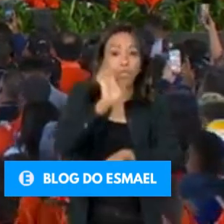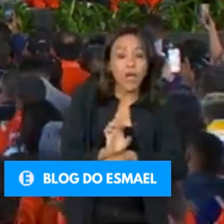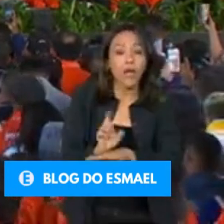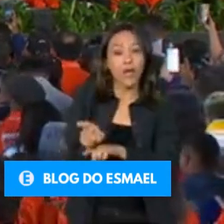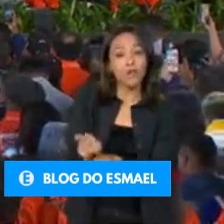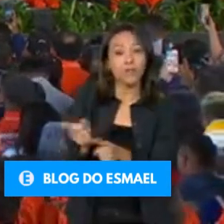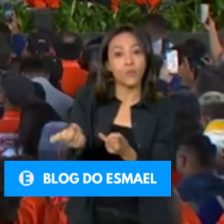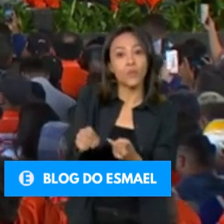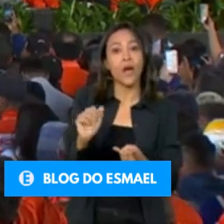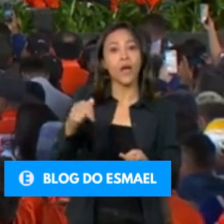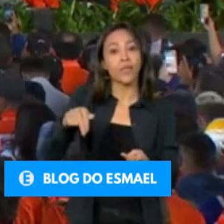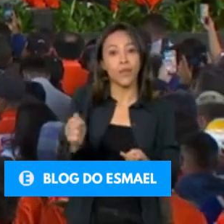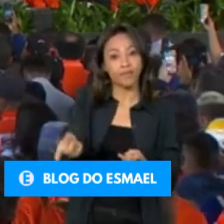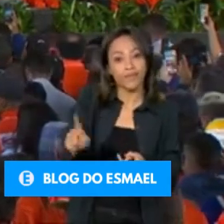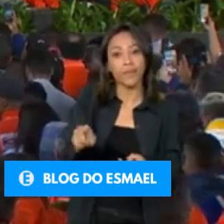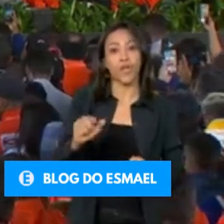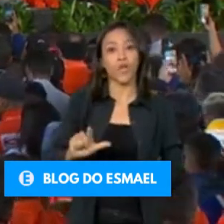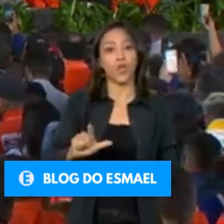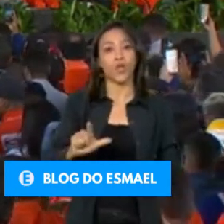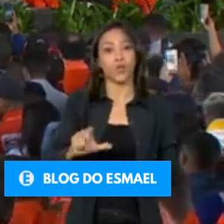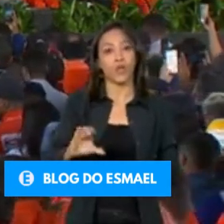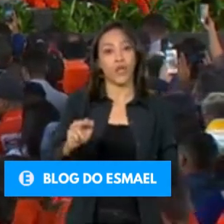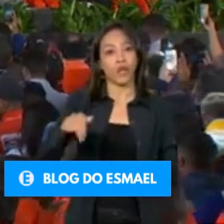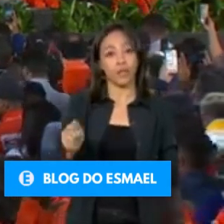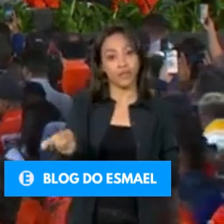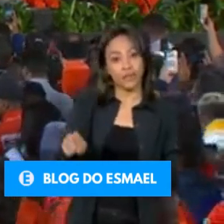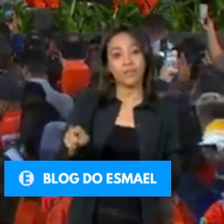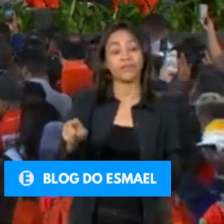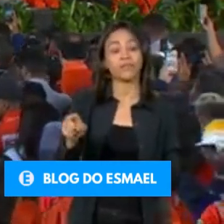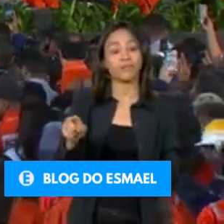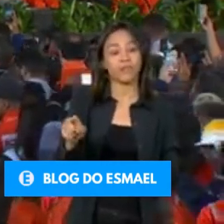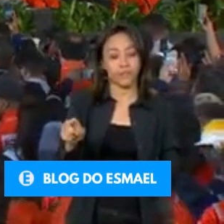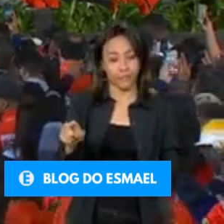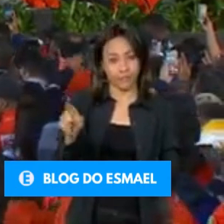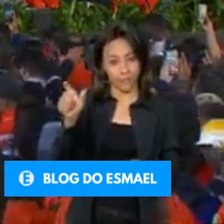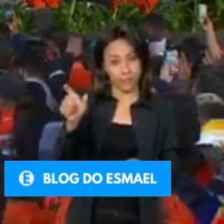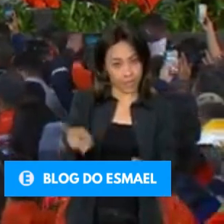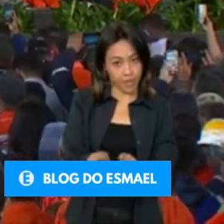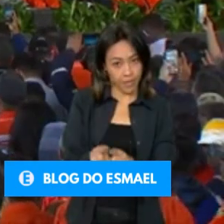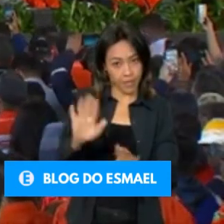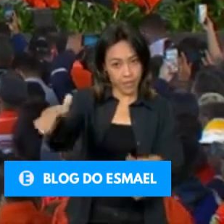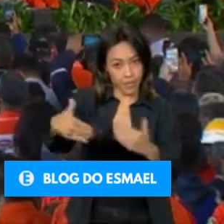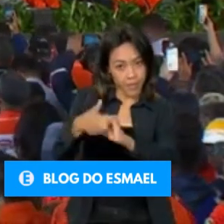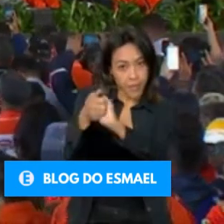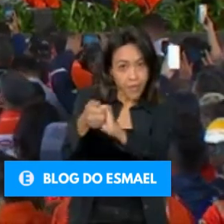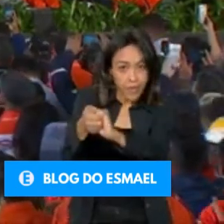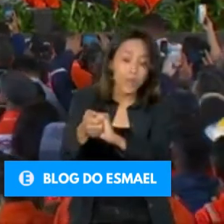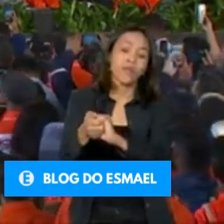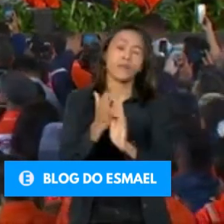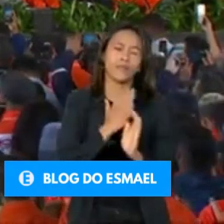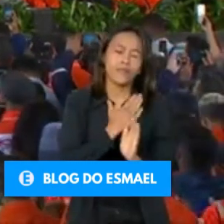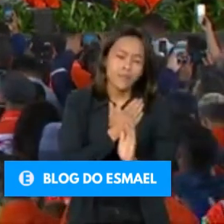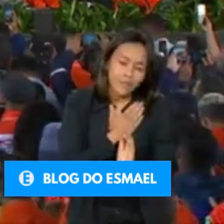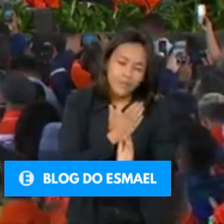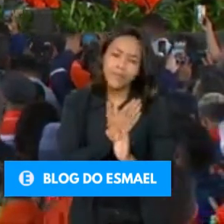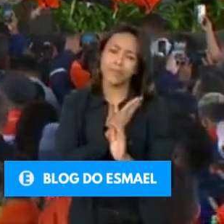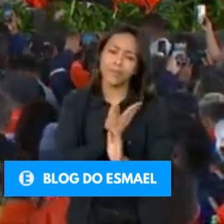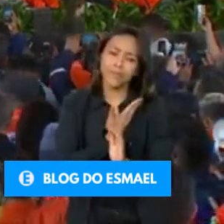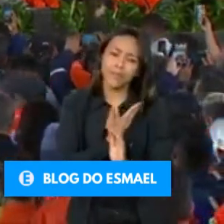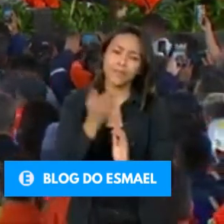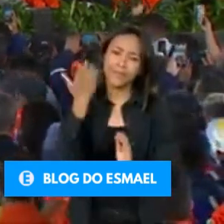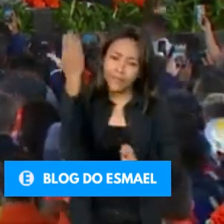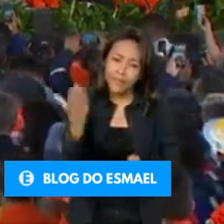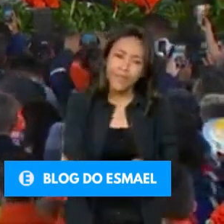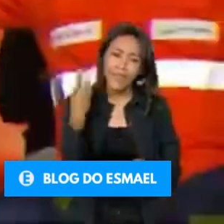Chorato, Ana Júlia, Luciana Rafim e Goura. Quero cumprimentar a minha querida companheira Gleice